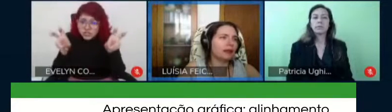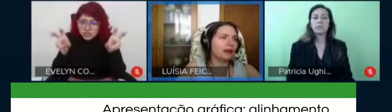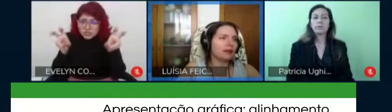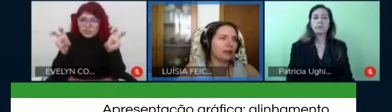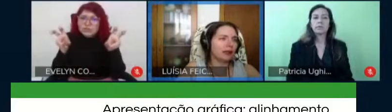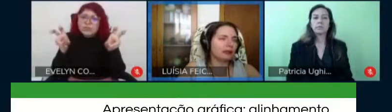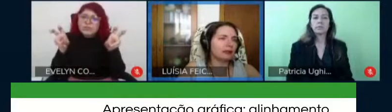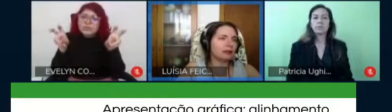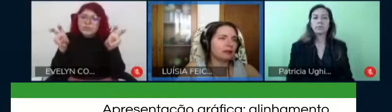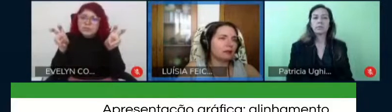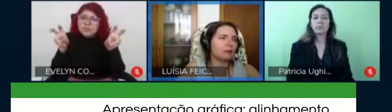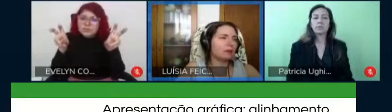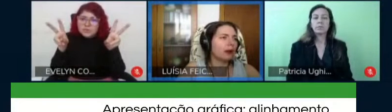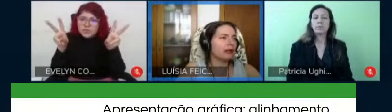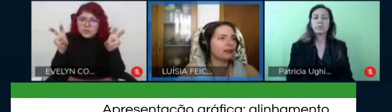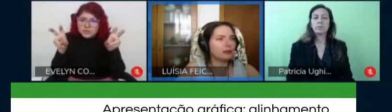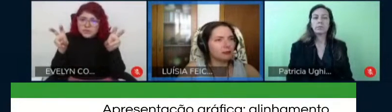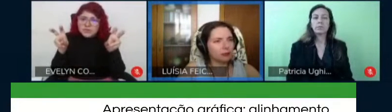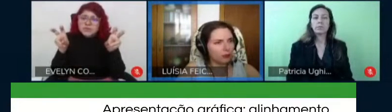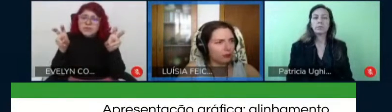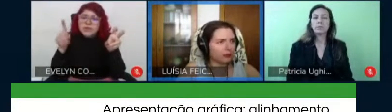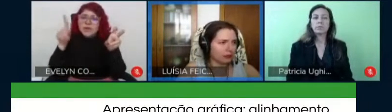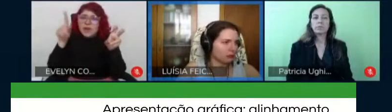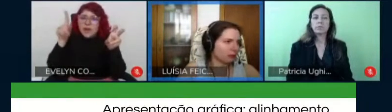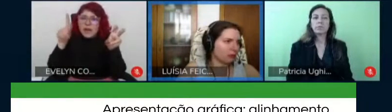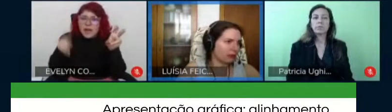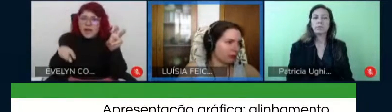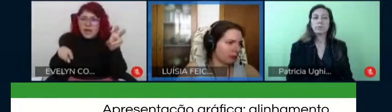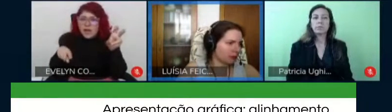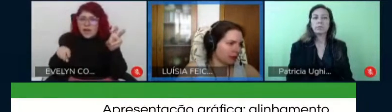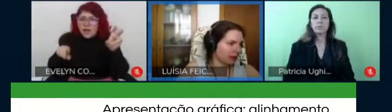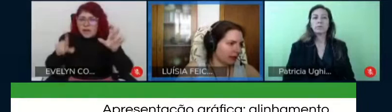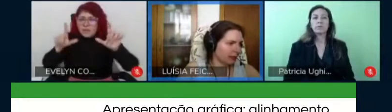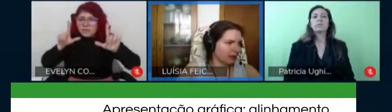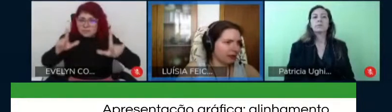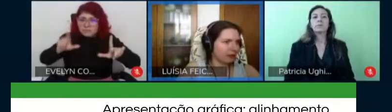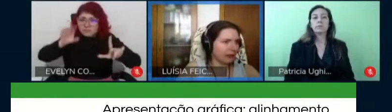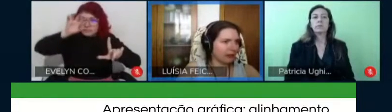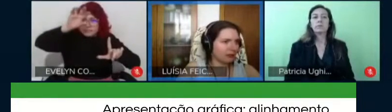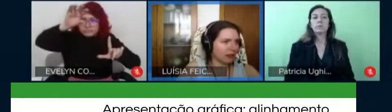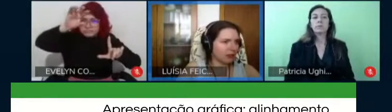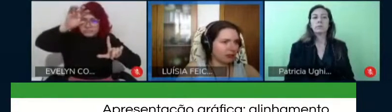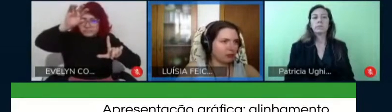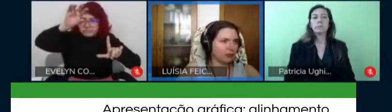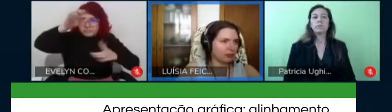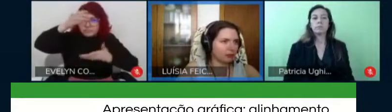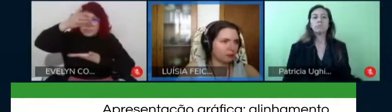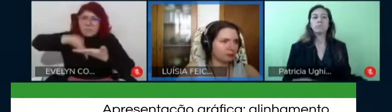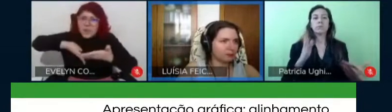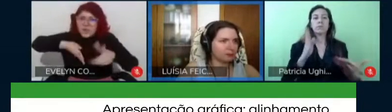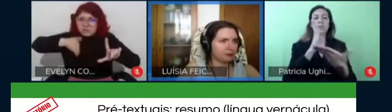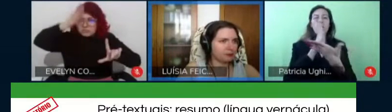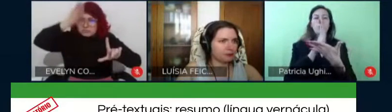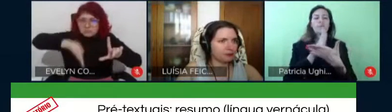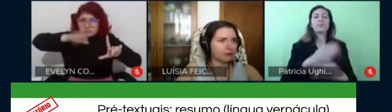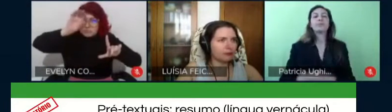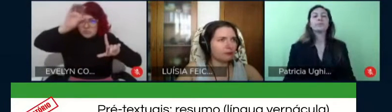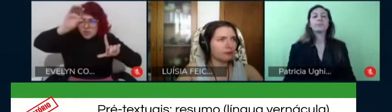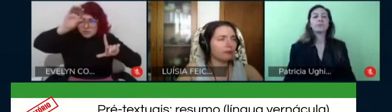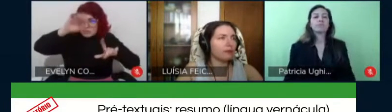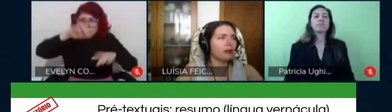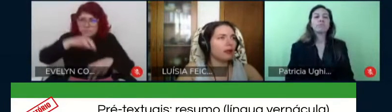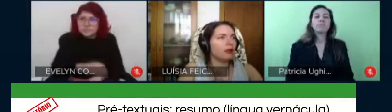é centralizada, mas por convenção, não porque a BNT fale alguma coisa sobre isso.